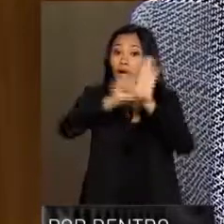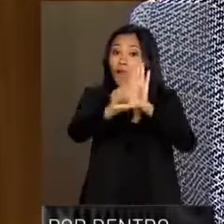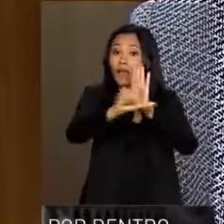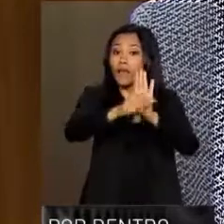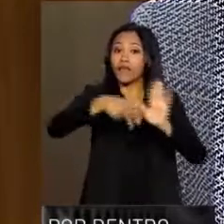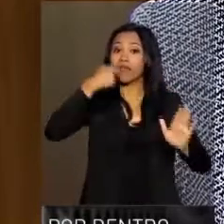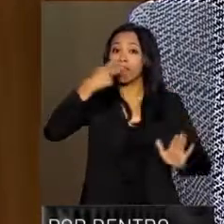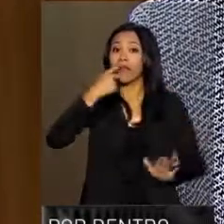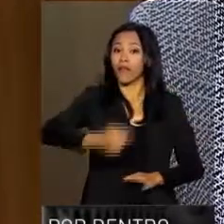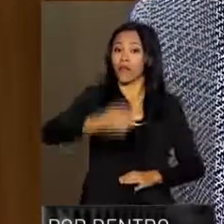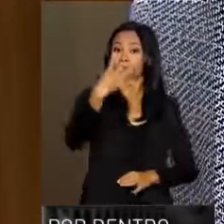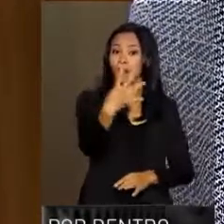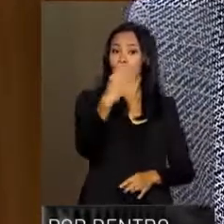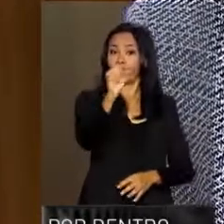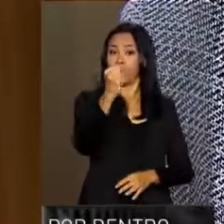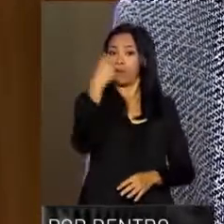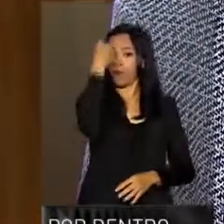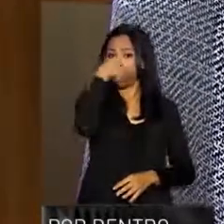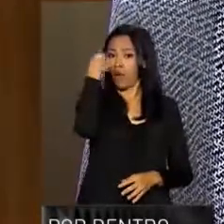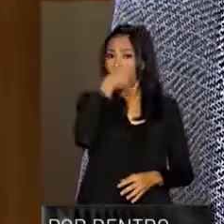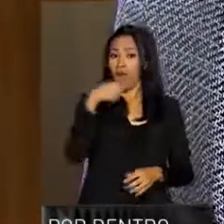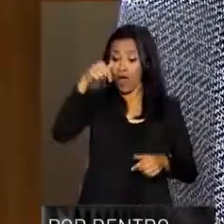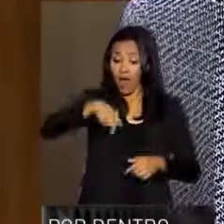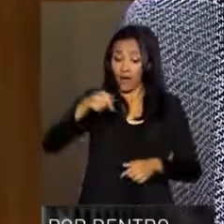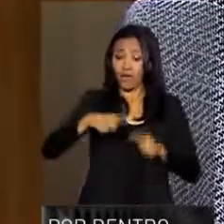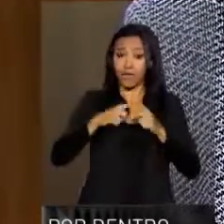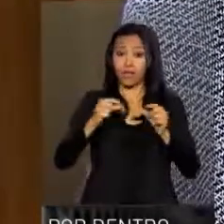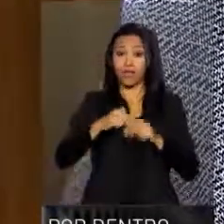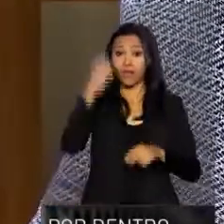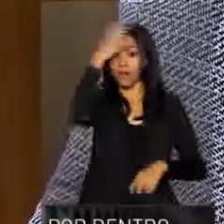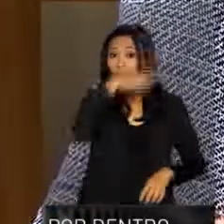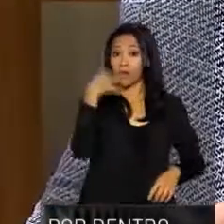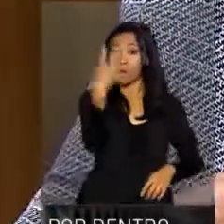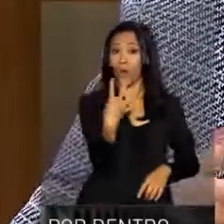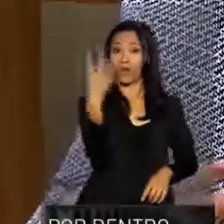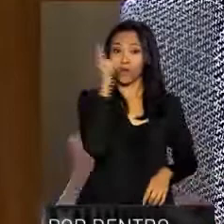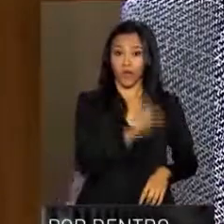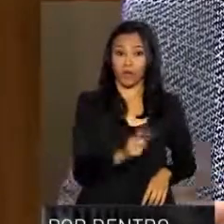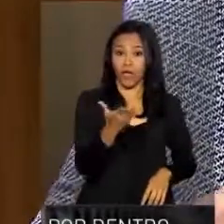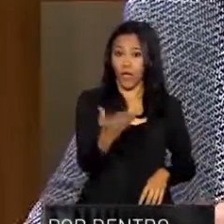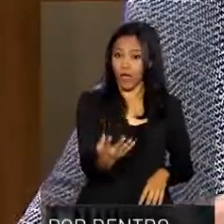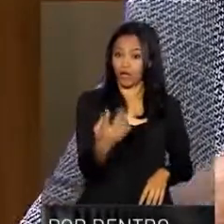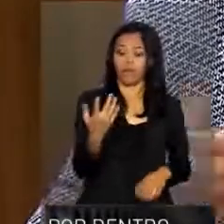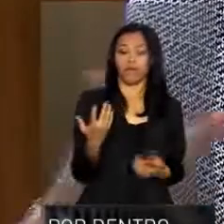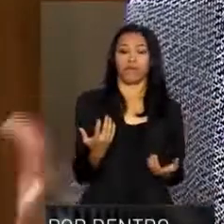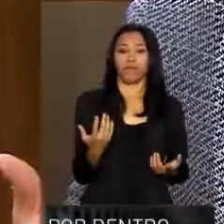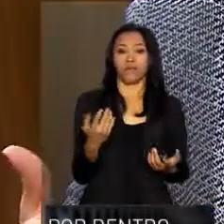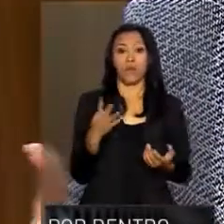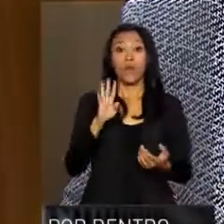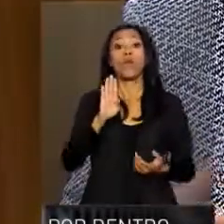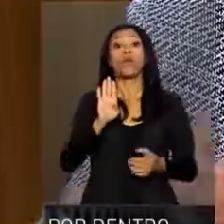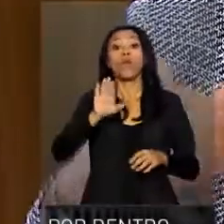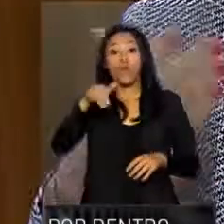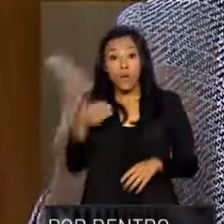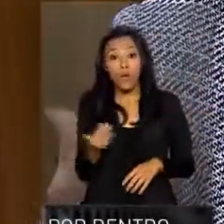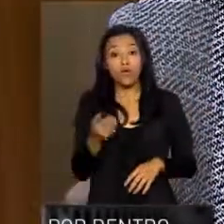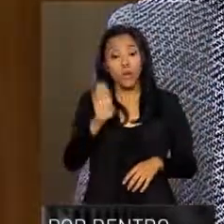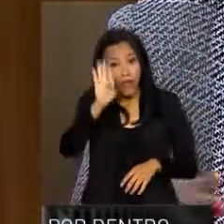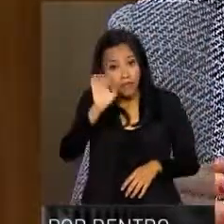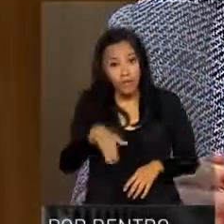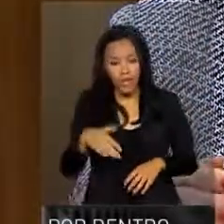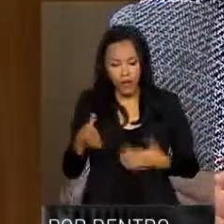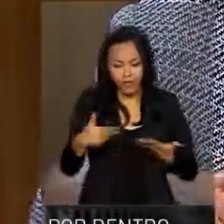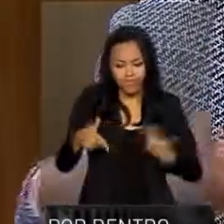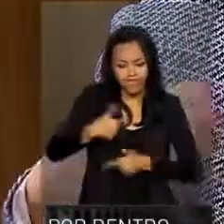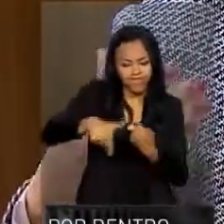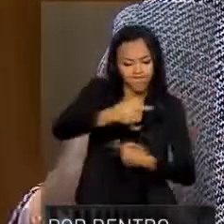brasil aqui no df que eles conseguem quatro horas fazer isso dessa rede que é bem articulada claro que você tem alguns